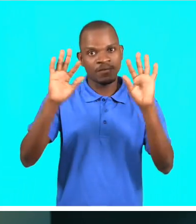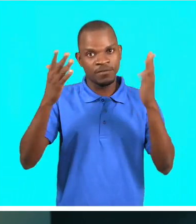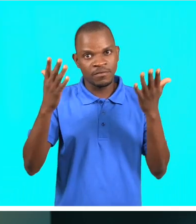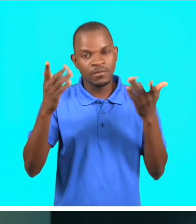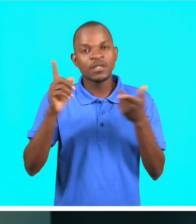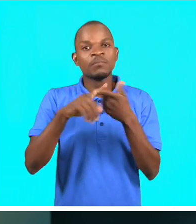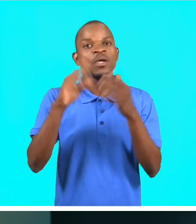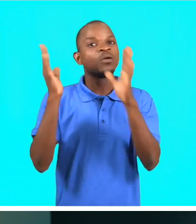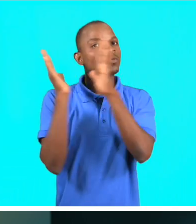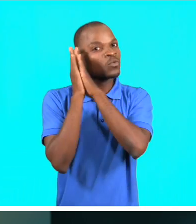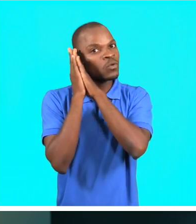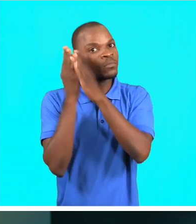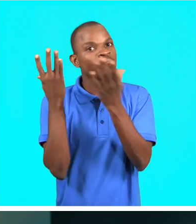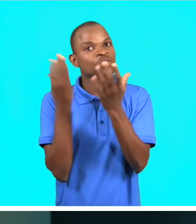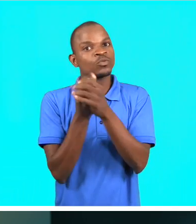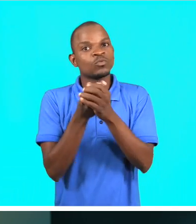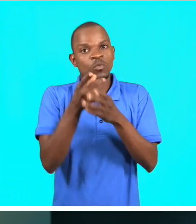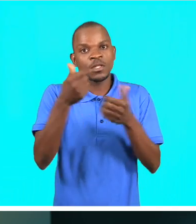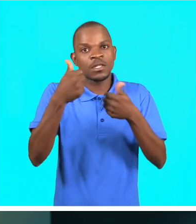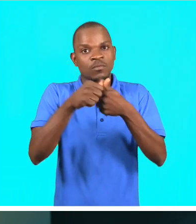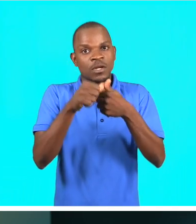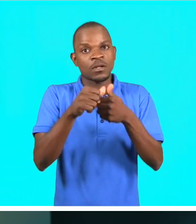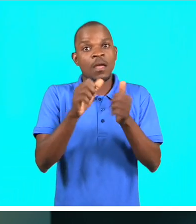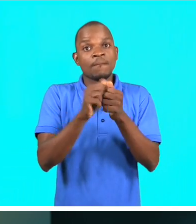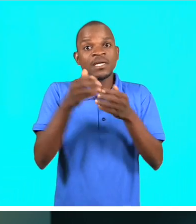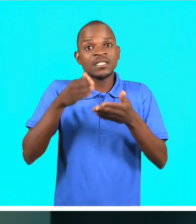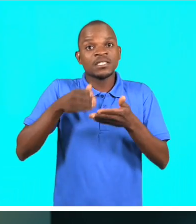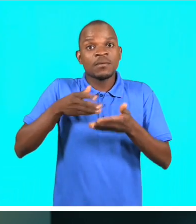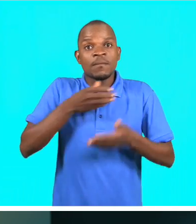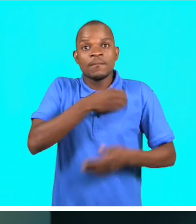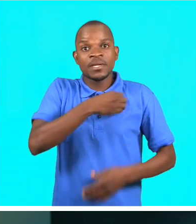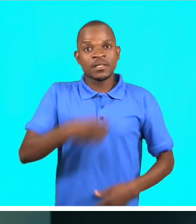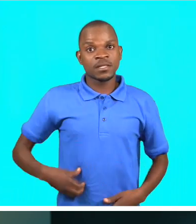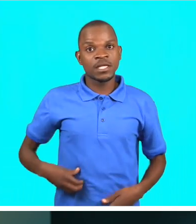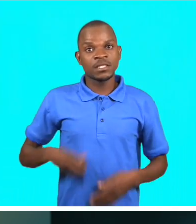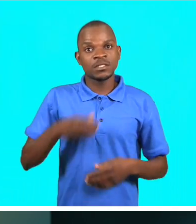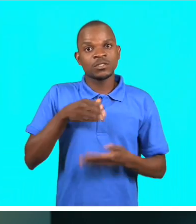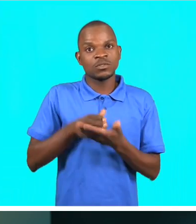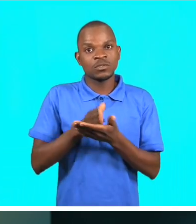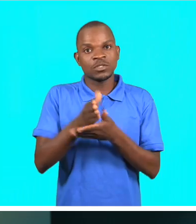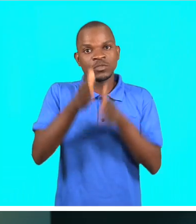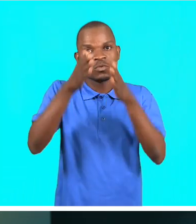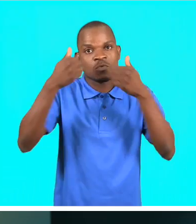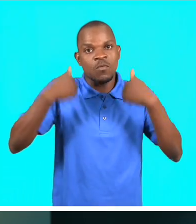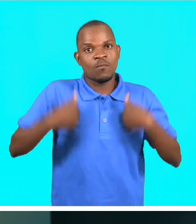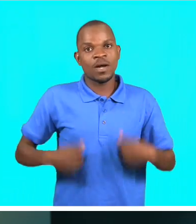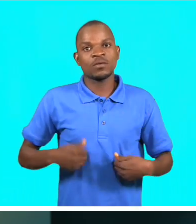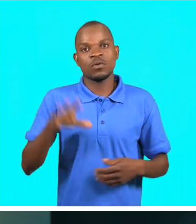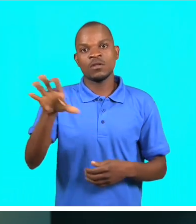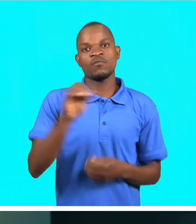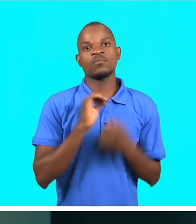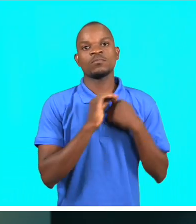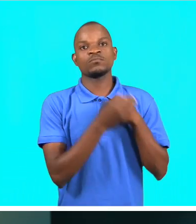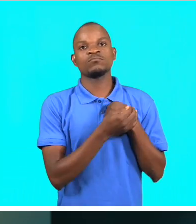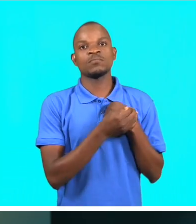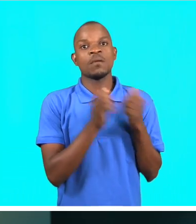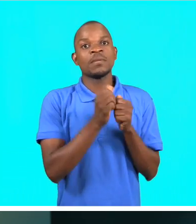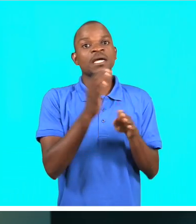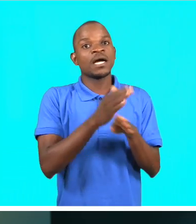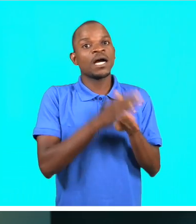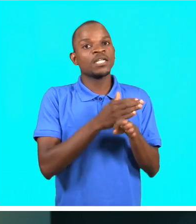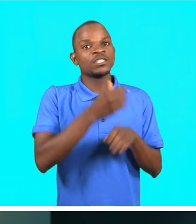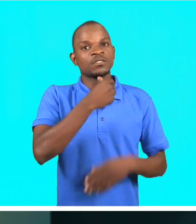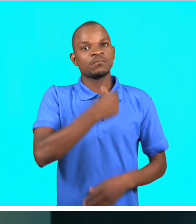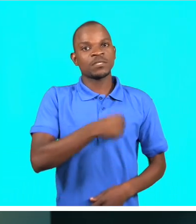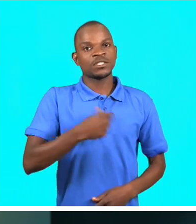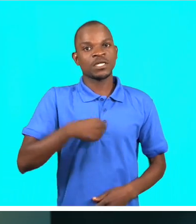de ontem não é a Edmilza de hoje. Vocês têm que ver a Edmilza ao vivo, porque não é aquela Edmilza. Está suja a minha filha. Tem que ir ver lá onde ela vive, onde ela dorme com